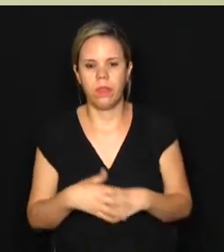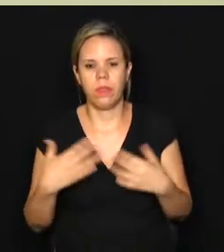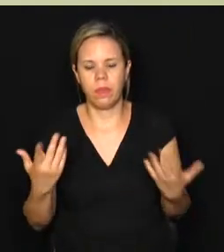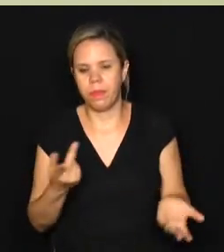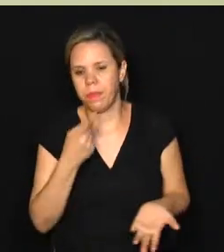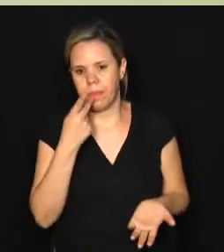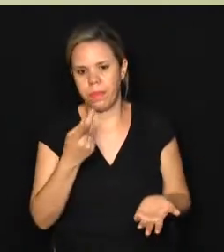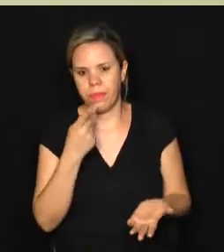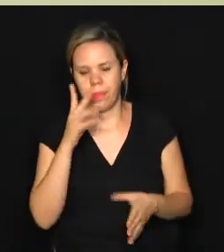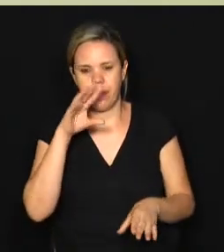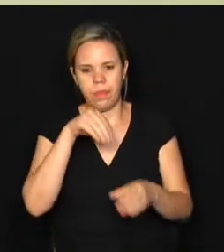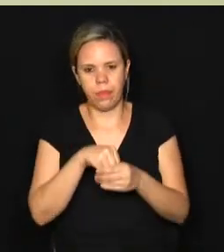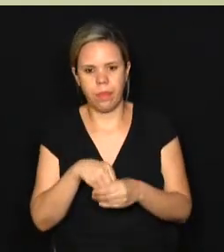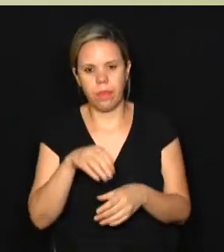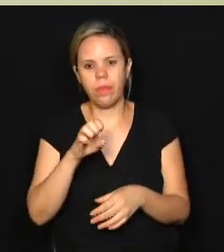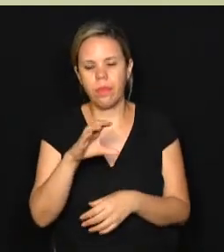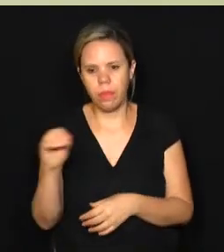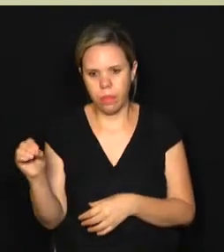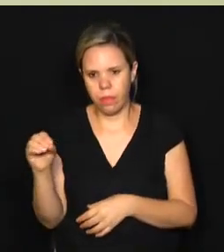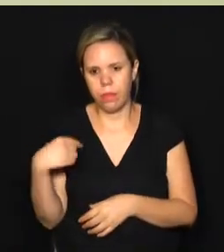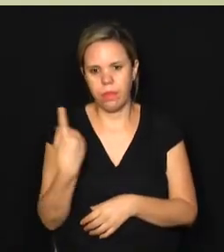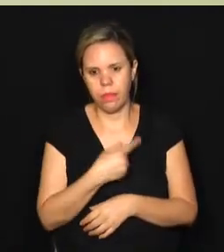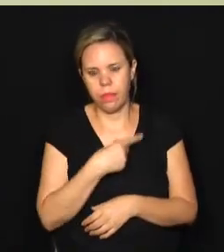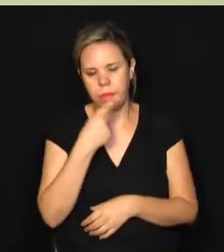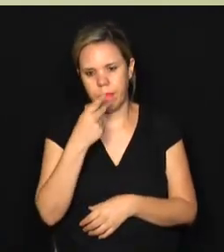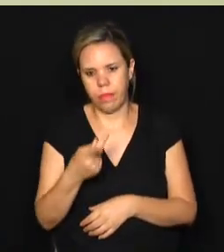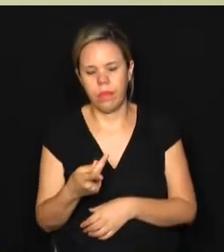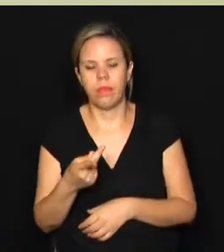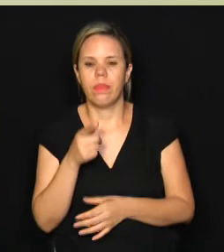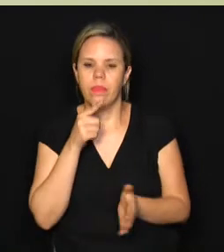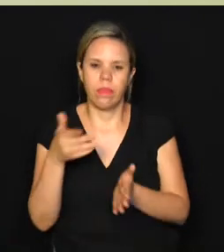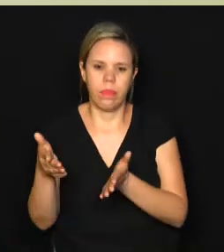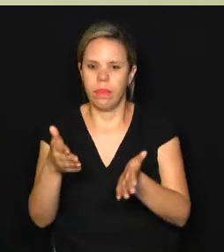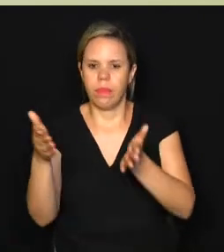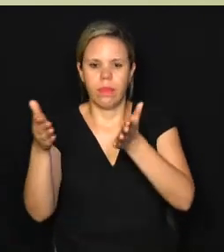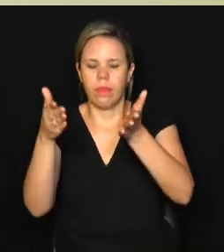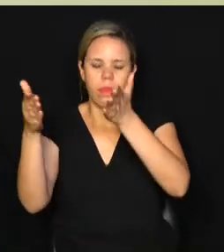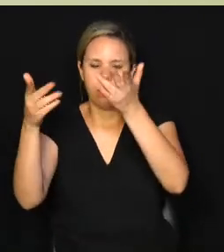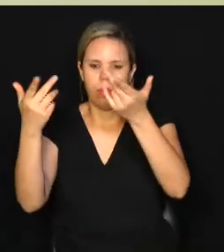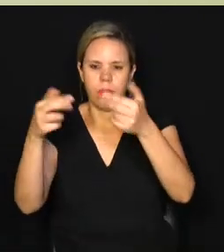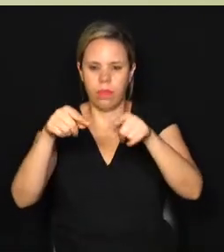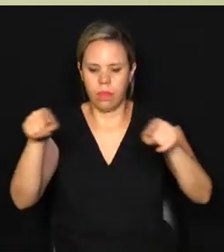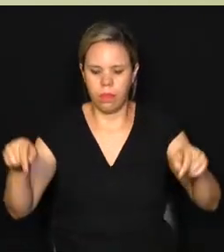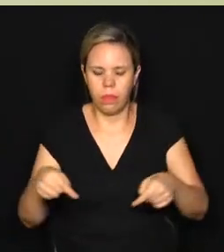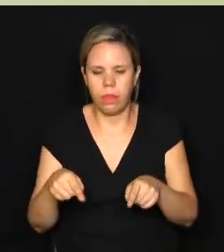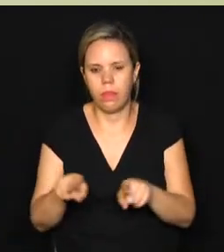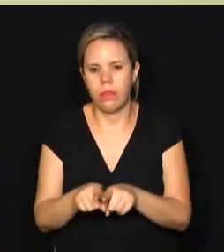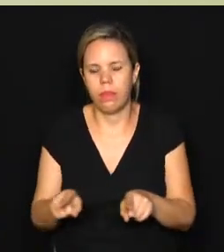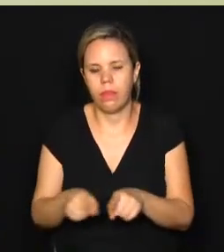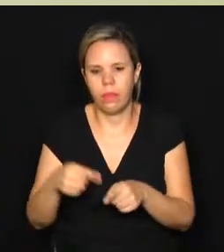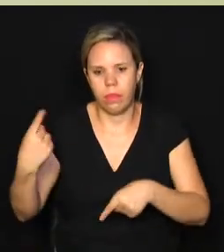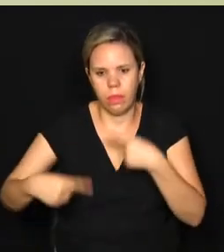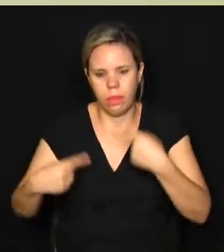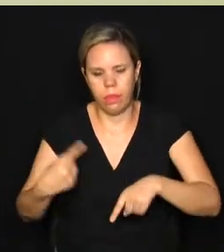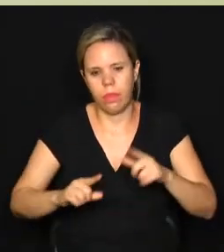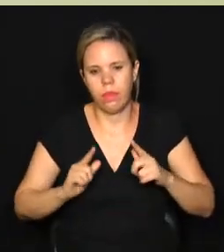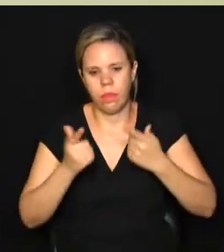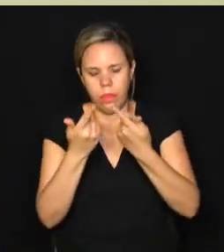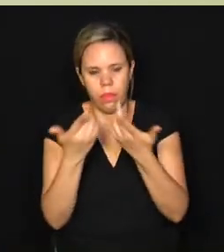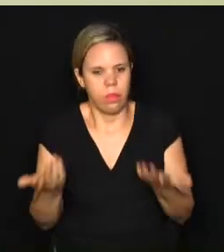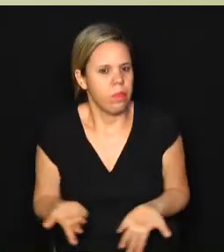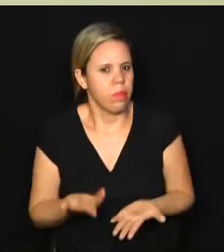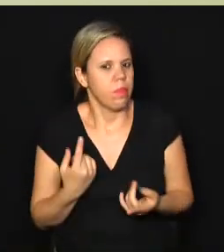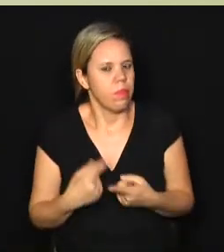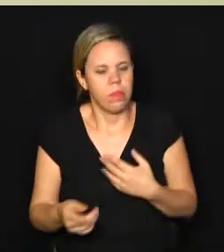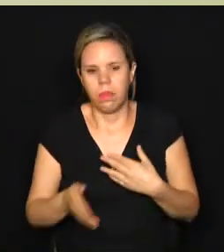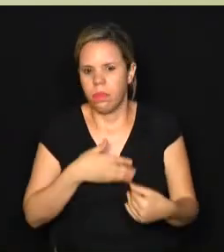de integração ecossistêmica, a gente está falando da bacia hidrográfica, como a Isabela bem falou, da questão da política de gestão da bacia. Porque